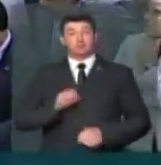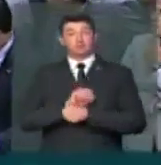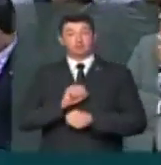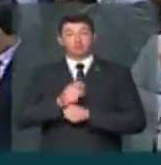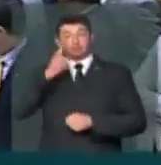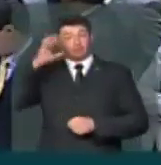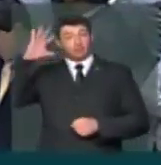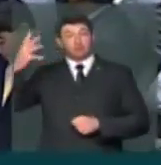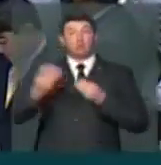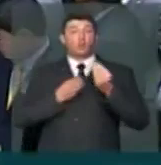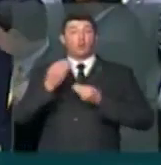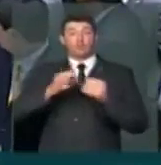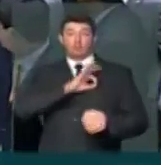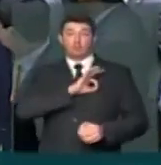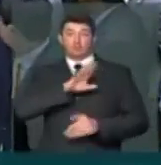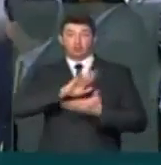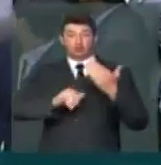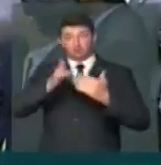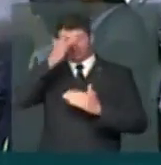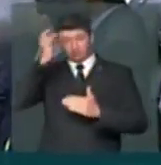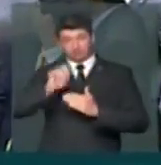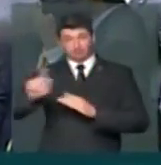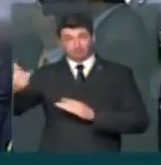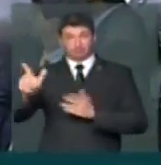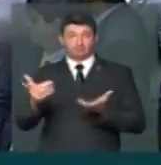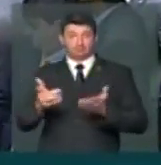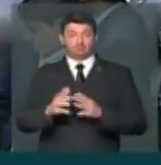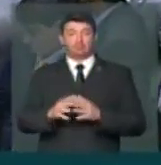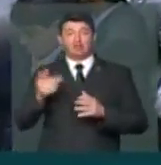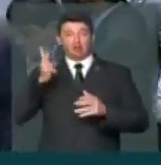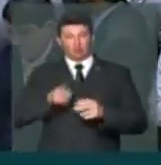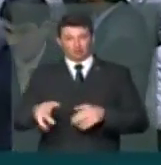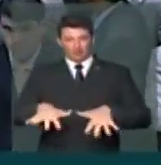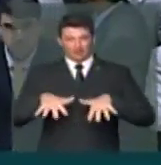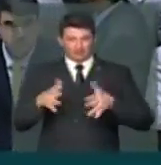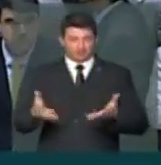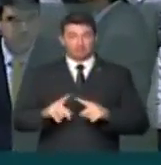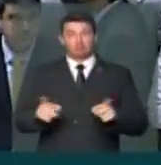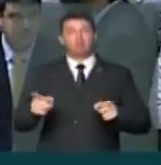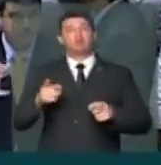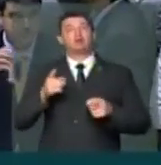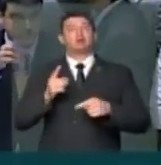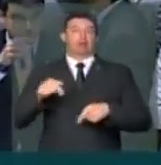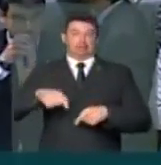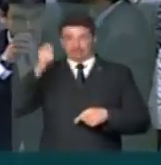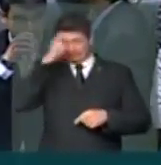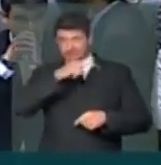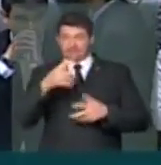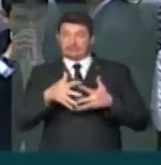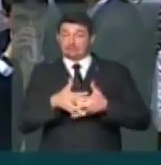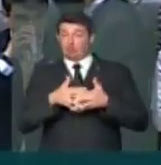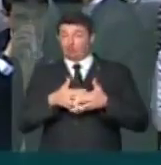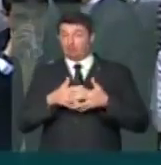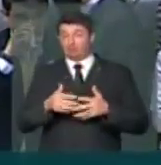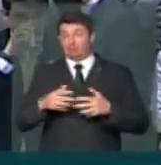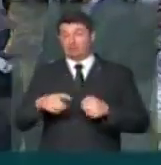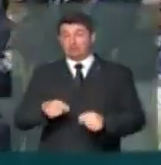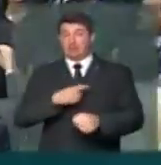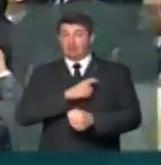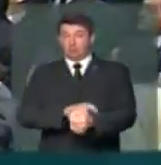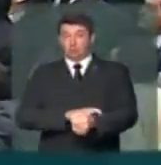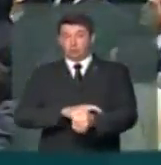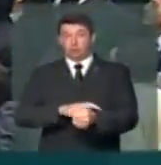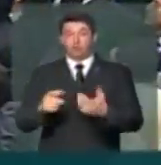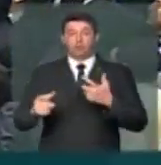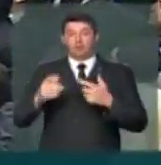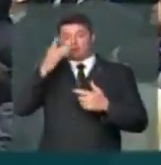relação à desocupação das galerias para retomar a sessão do Congresso Nacional. O clima está realmente tenso, a gente percebe que